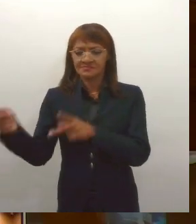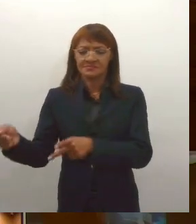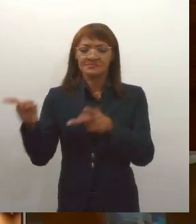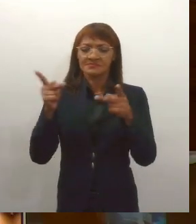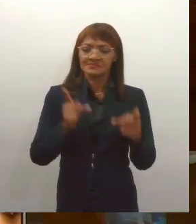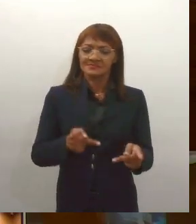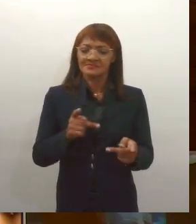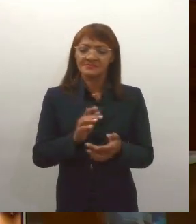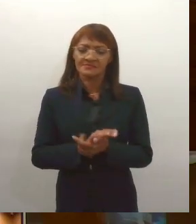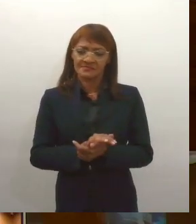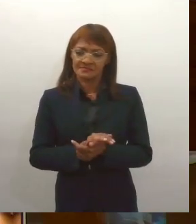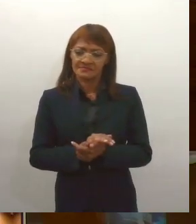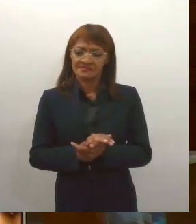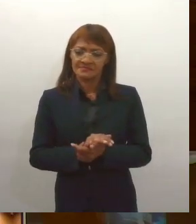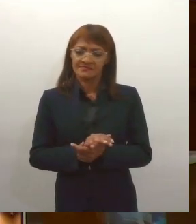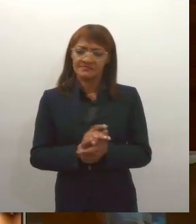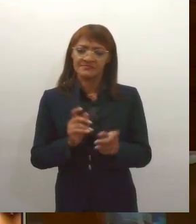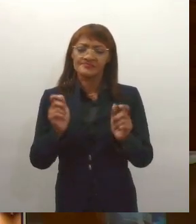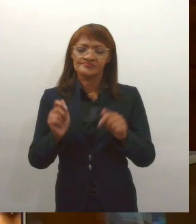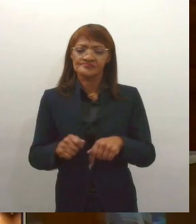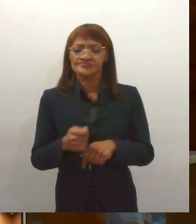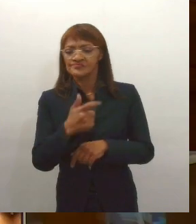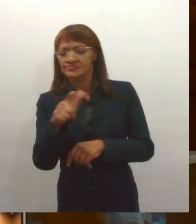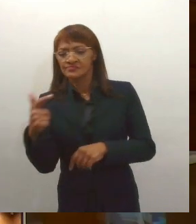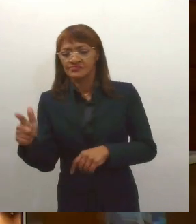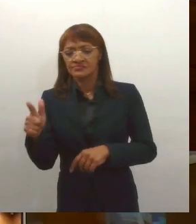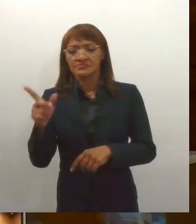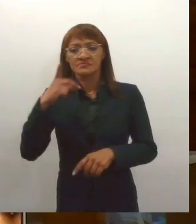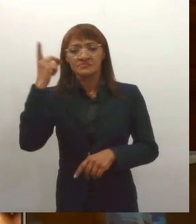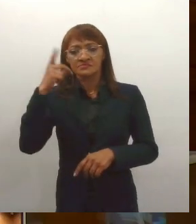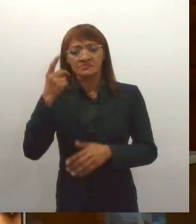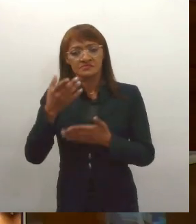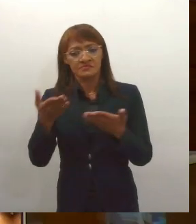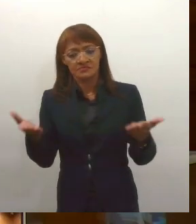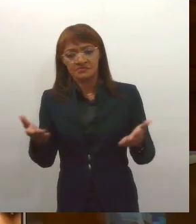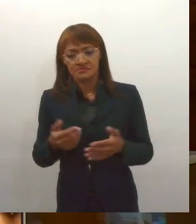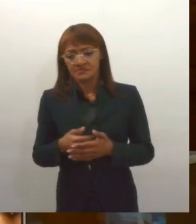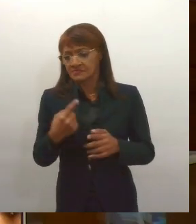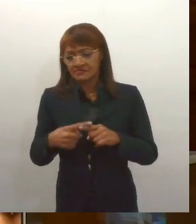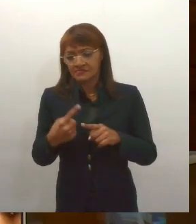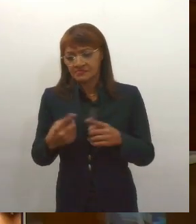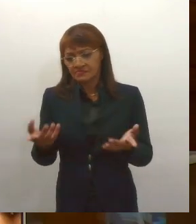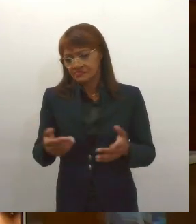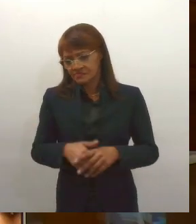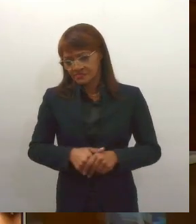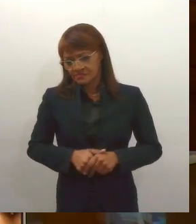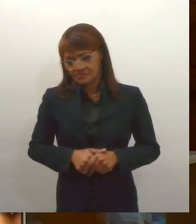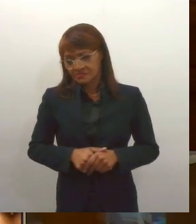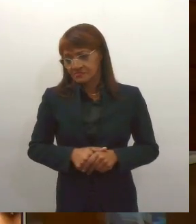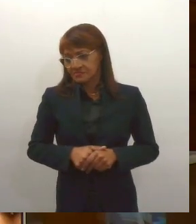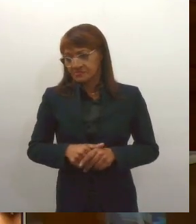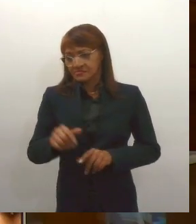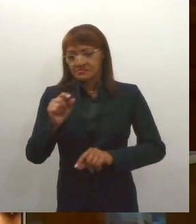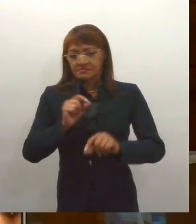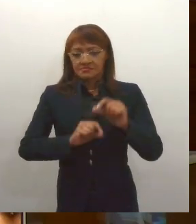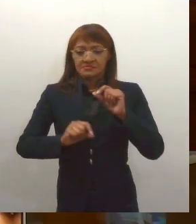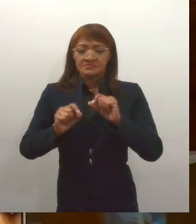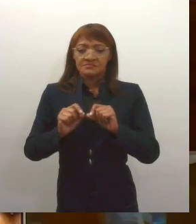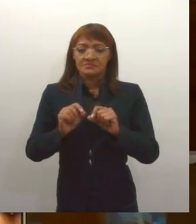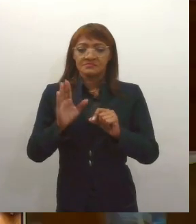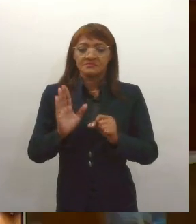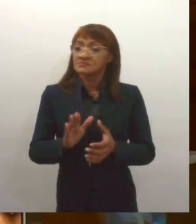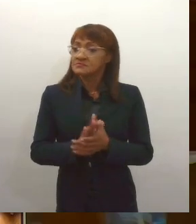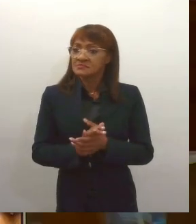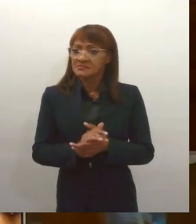parlamentares para discutir porque muitas Às vezes as pessoas Presidente acha que é mimimi e não é São vidas né muitas